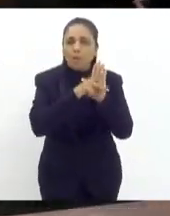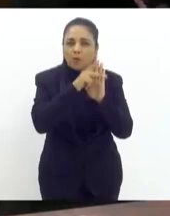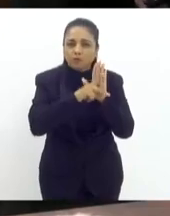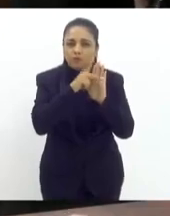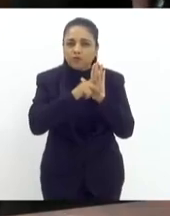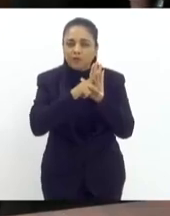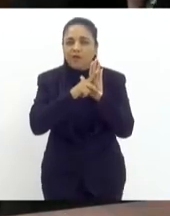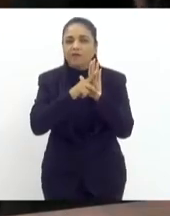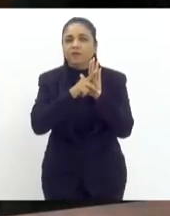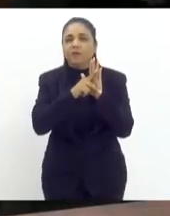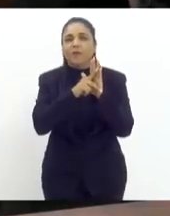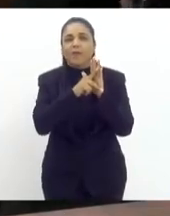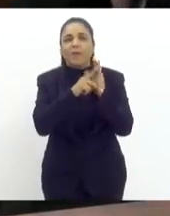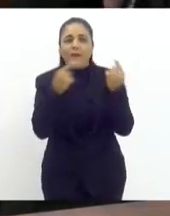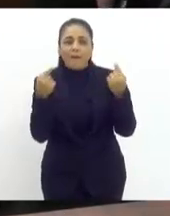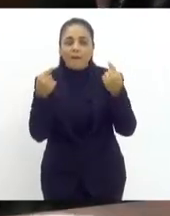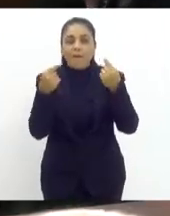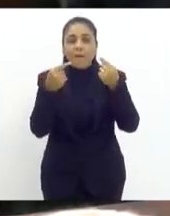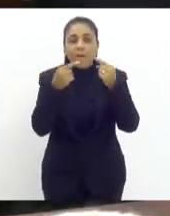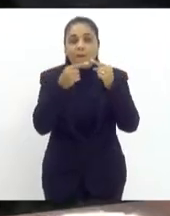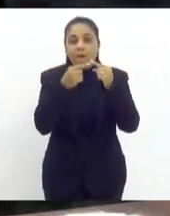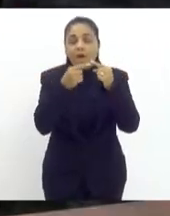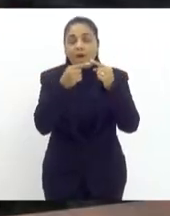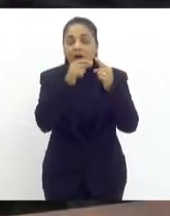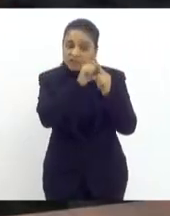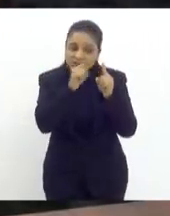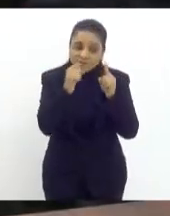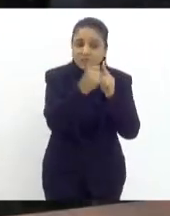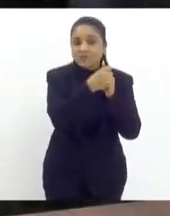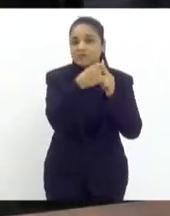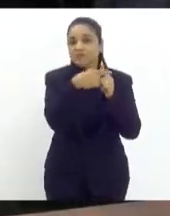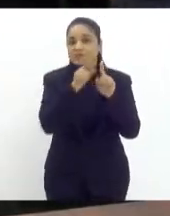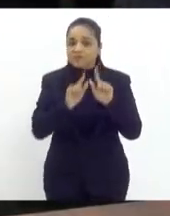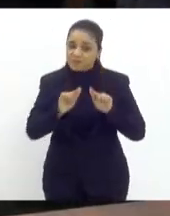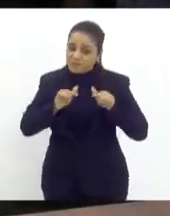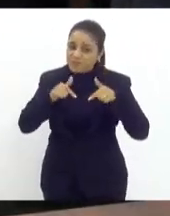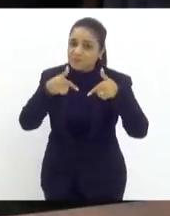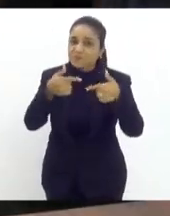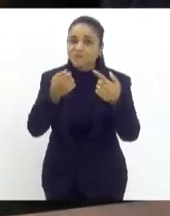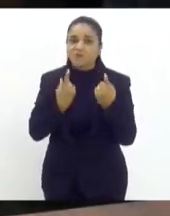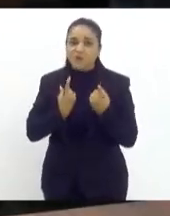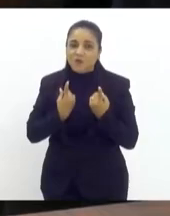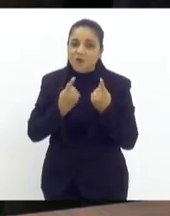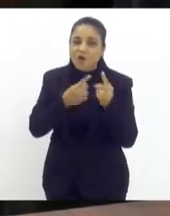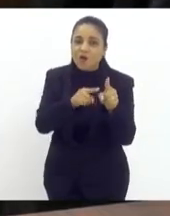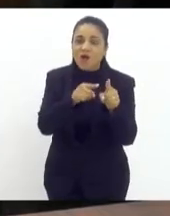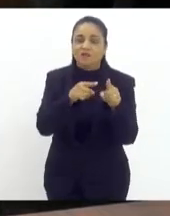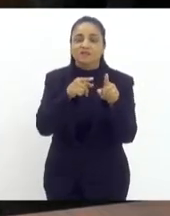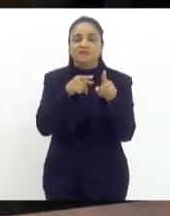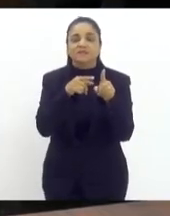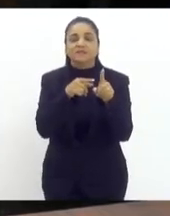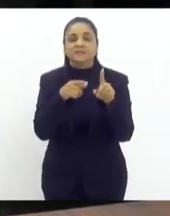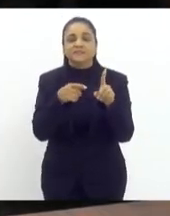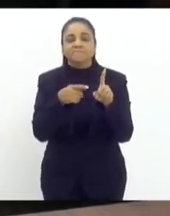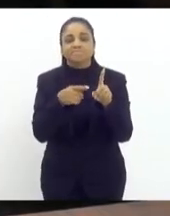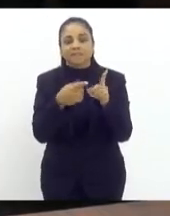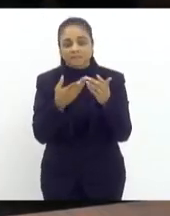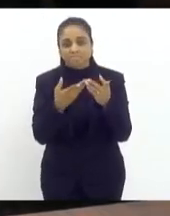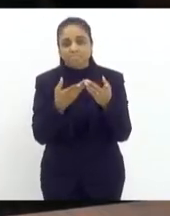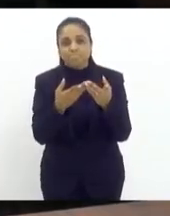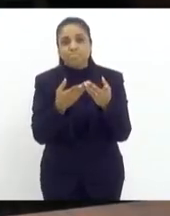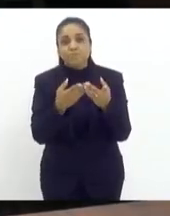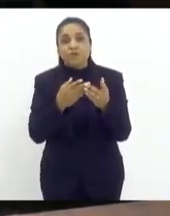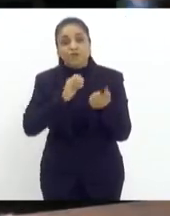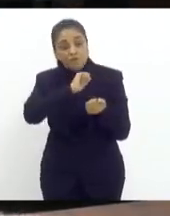cruza uma questão social fundamental a ser enfrentada que é o racismo nas estruturas da nossa sociedade e também